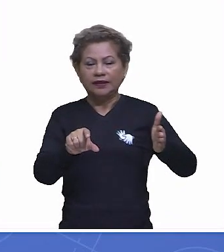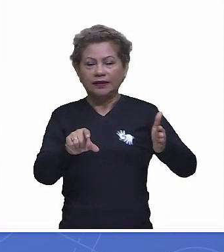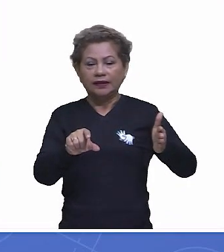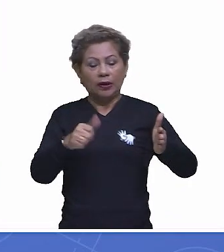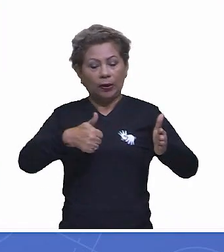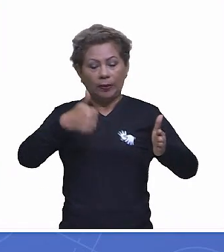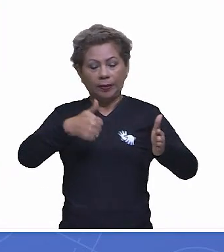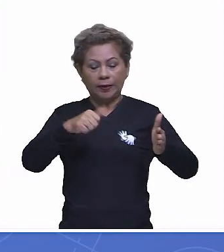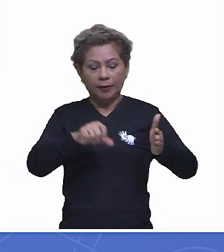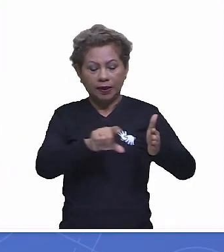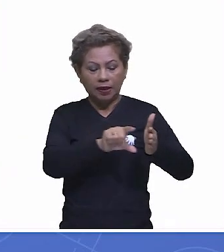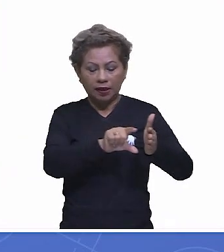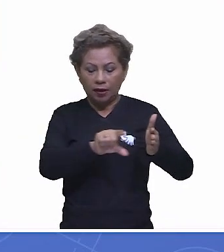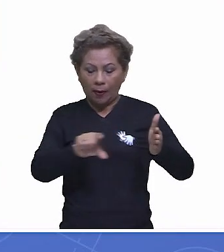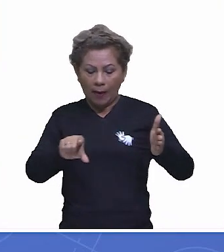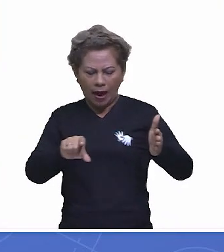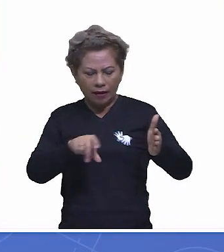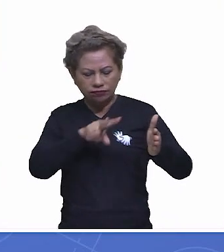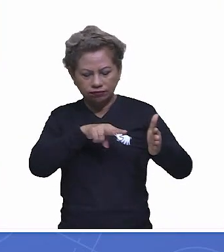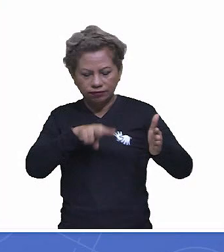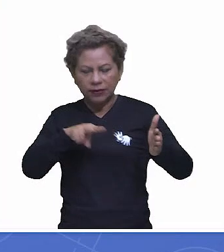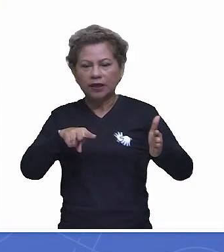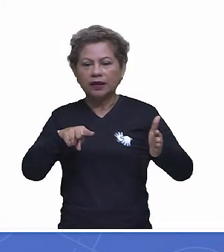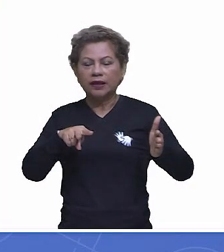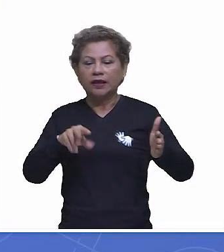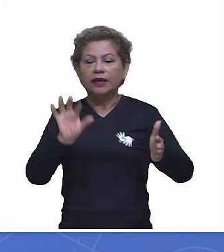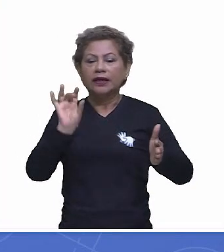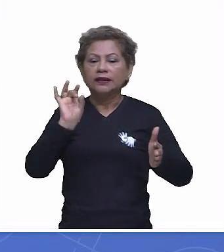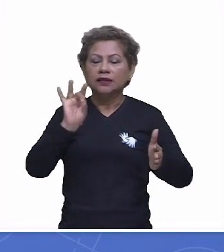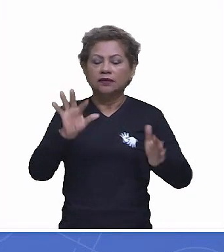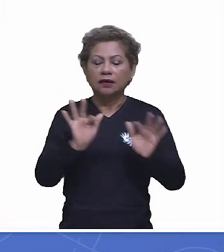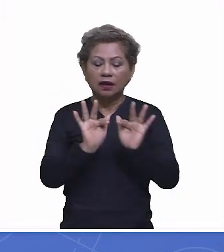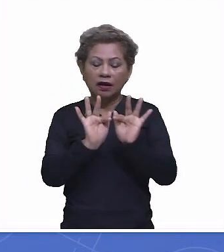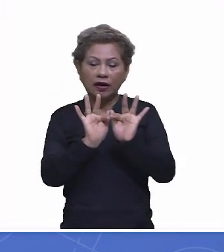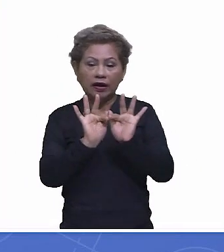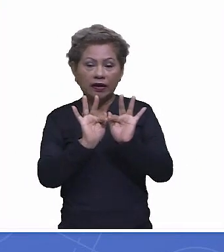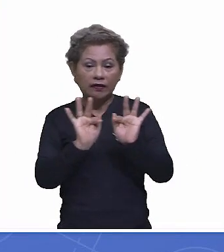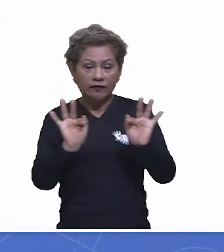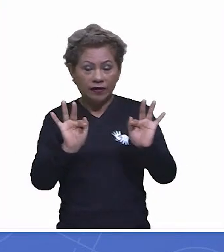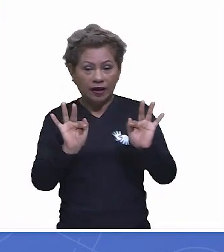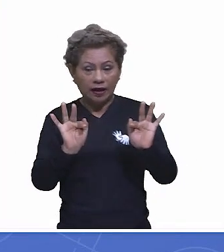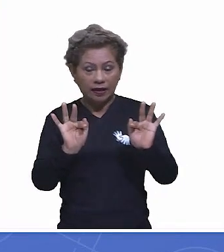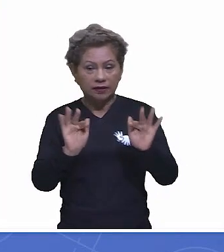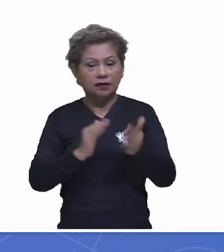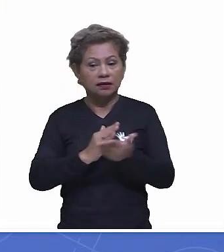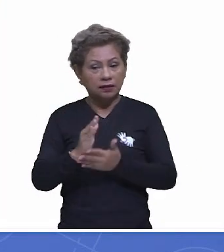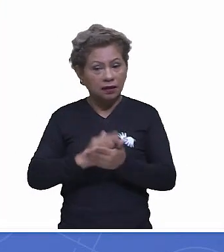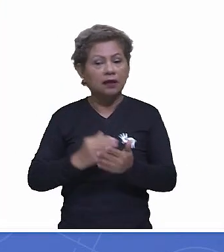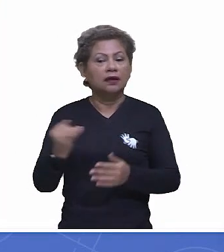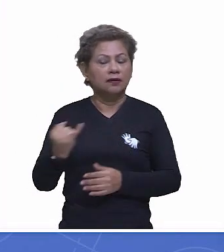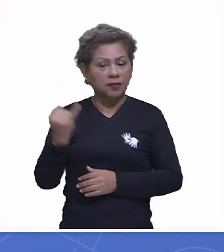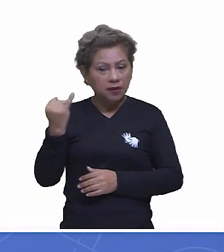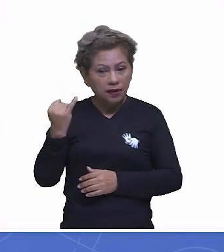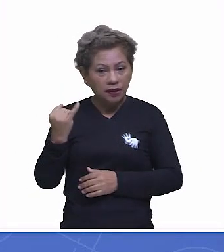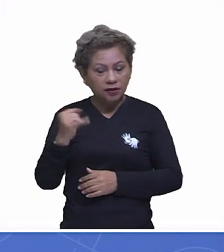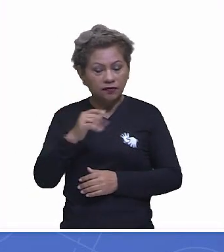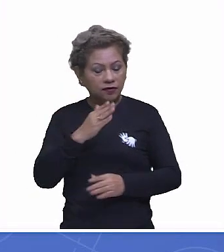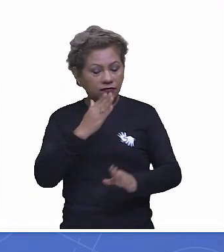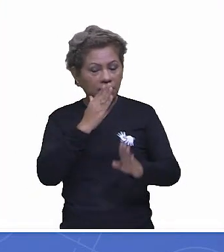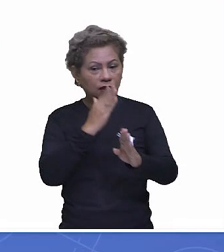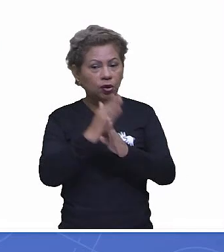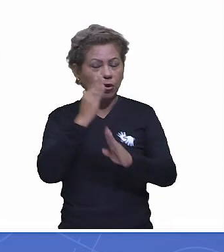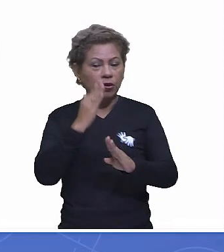ou os primeiros períodos, as primeiras frases de um parágrafo é, de fato, muito importante. Porque é por ali que você vai encontrar o